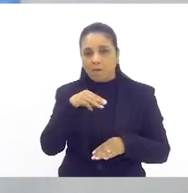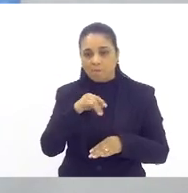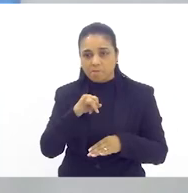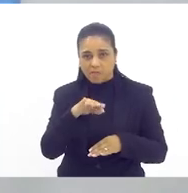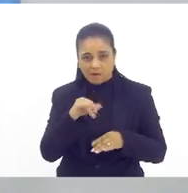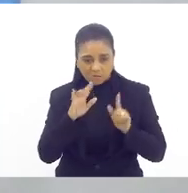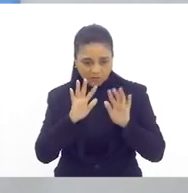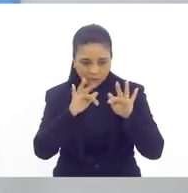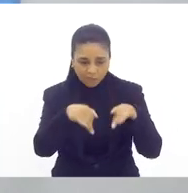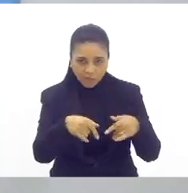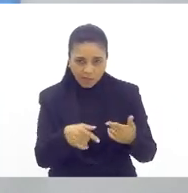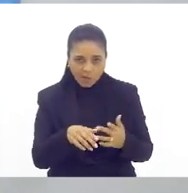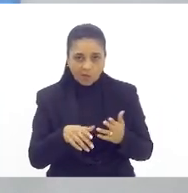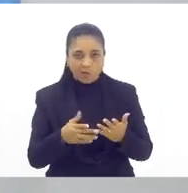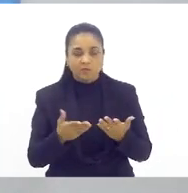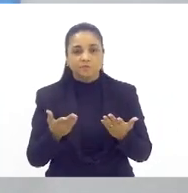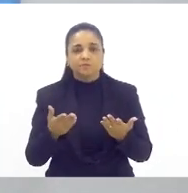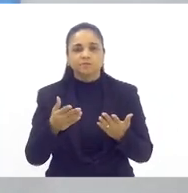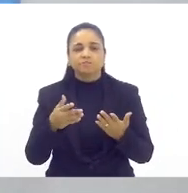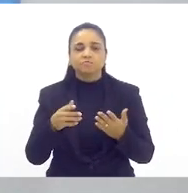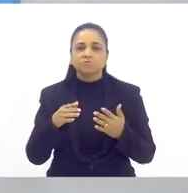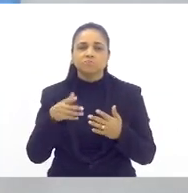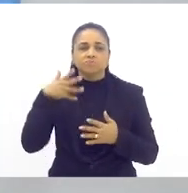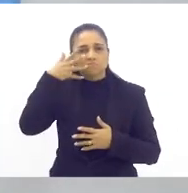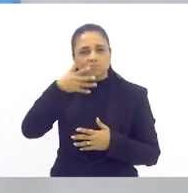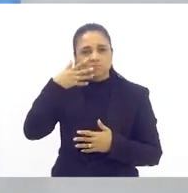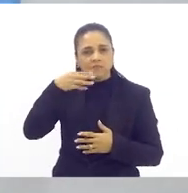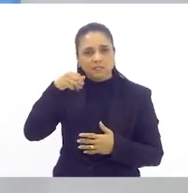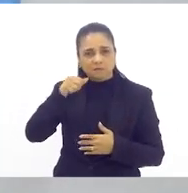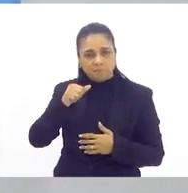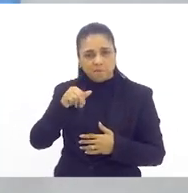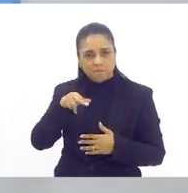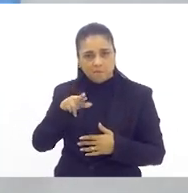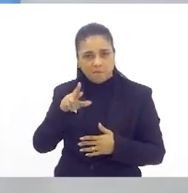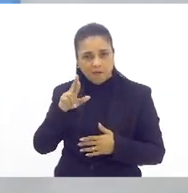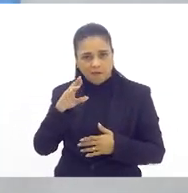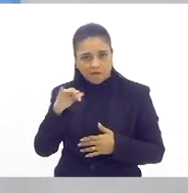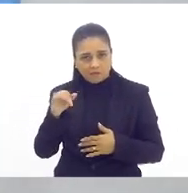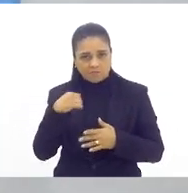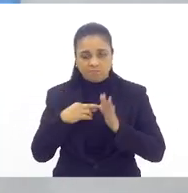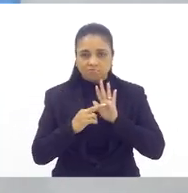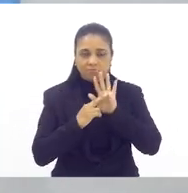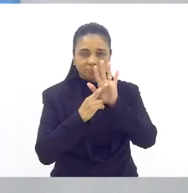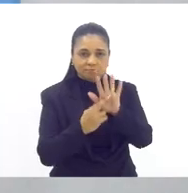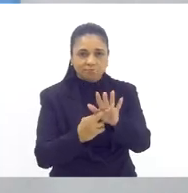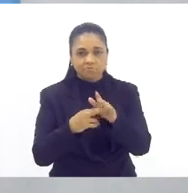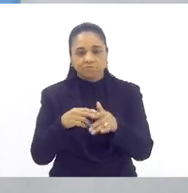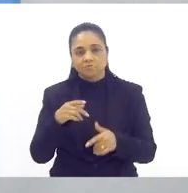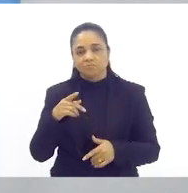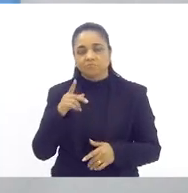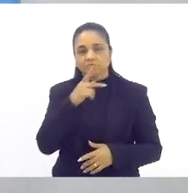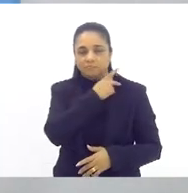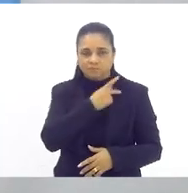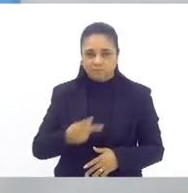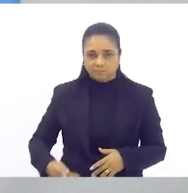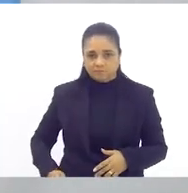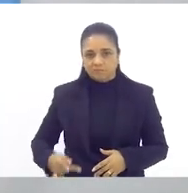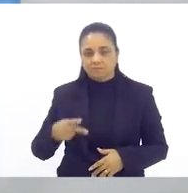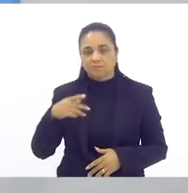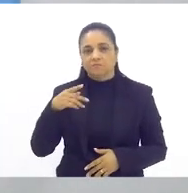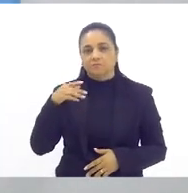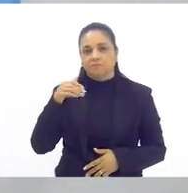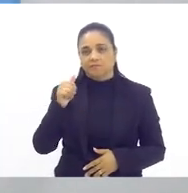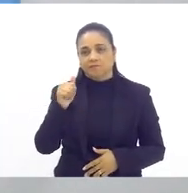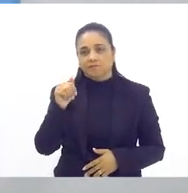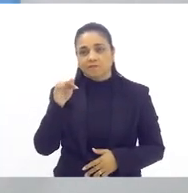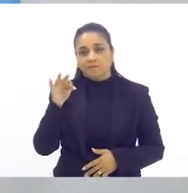é sobre a fala da Márcia né que está aqui representando a presidência da Faetec eu gostaria gostaria de receber o Ofício